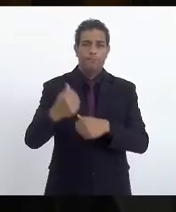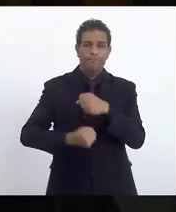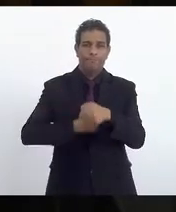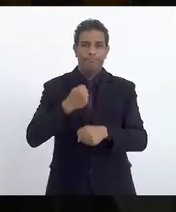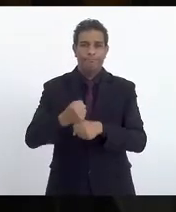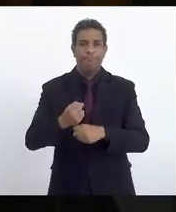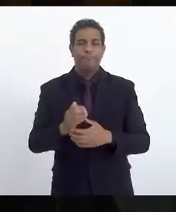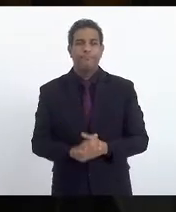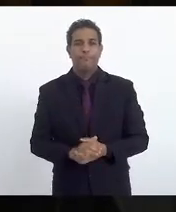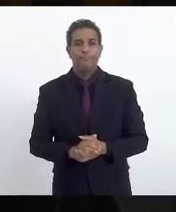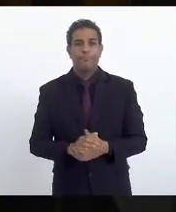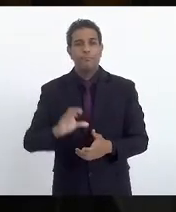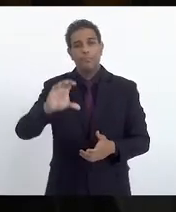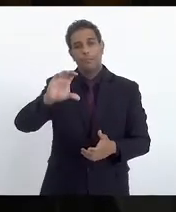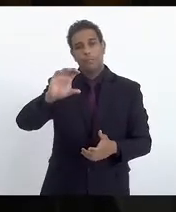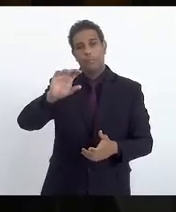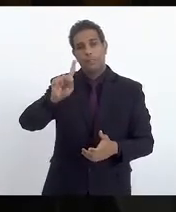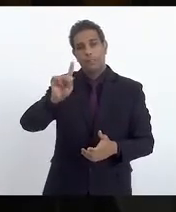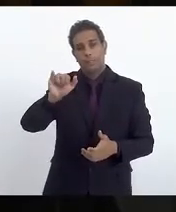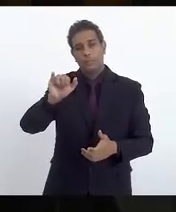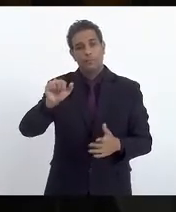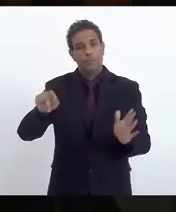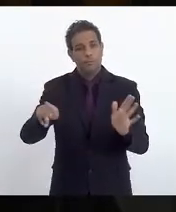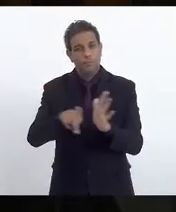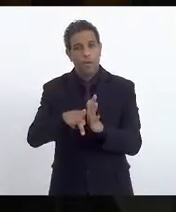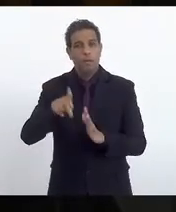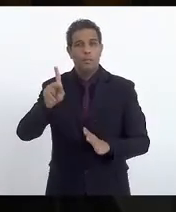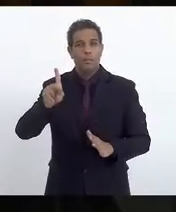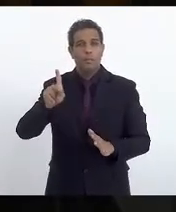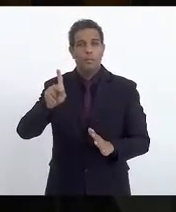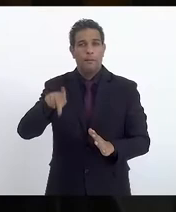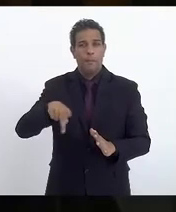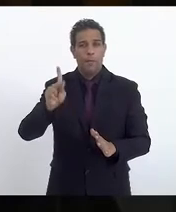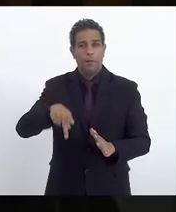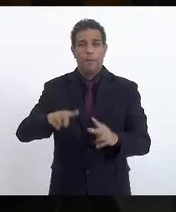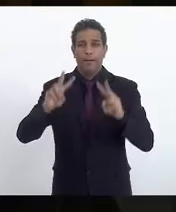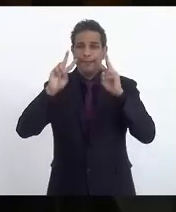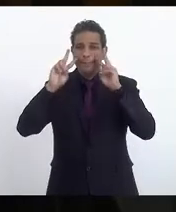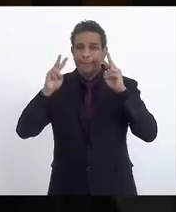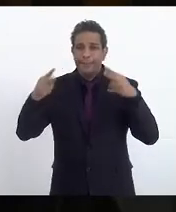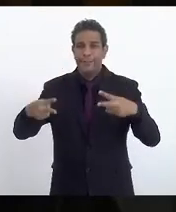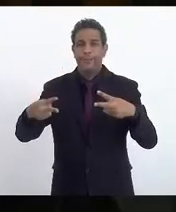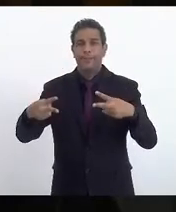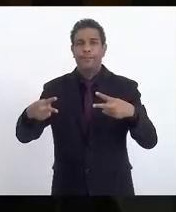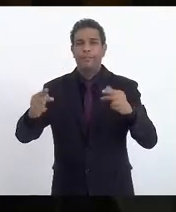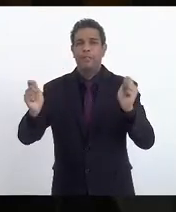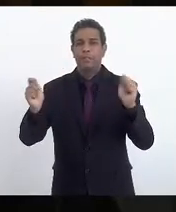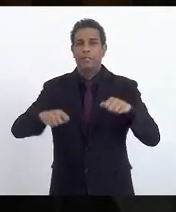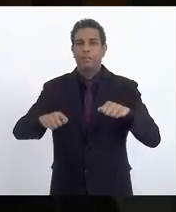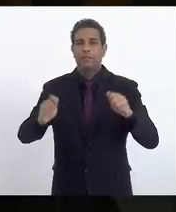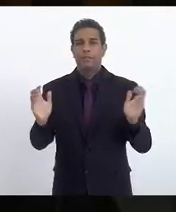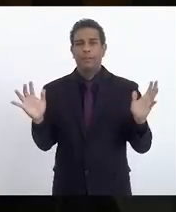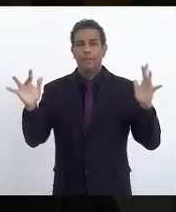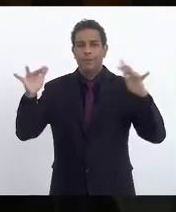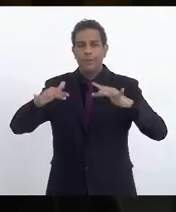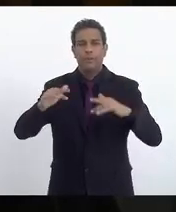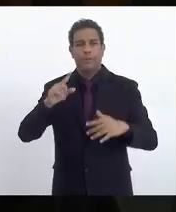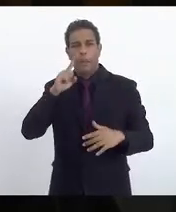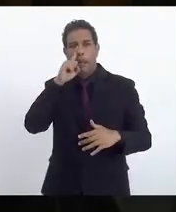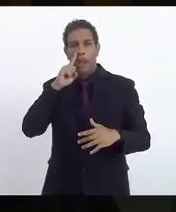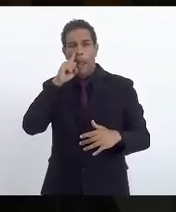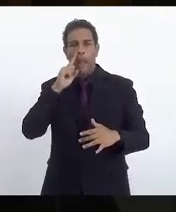nesta CPI da Petrobras Nós estamos destampando uma caixa de Pandora